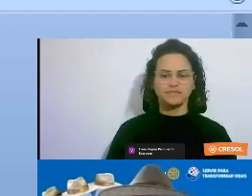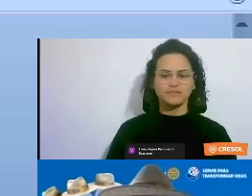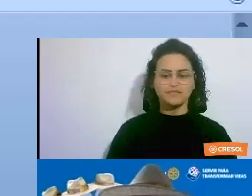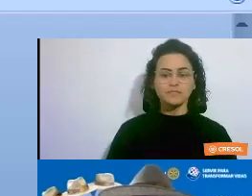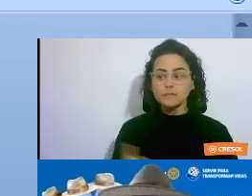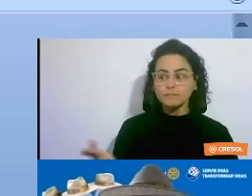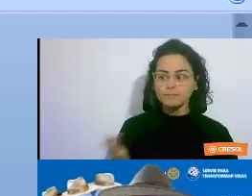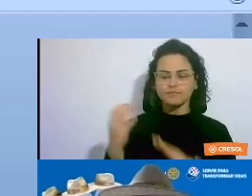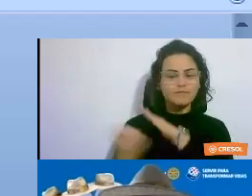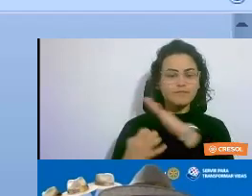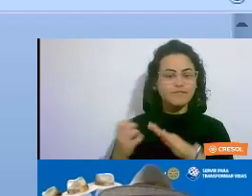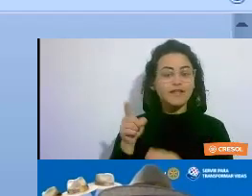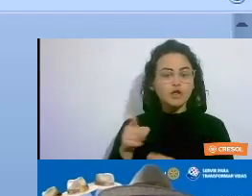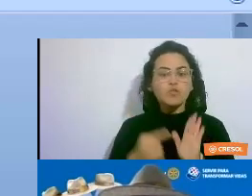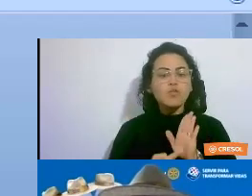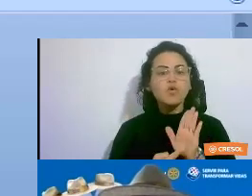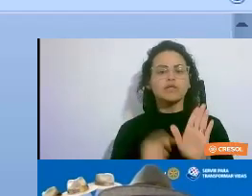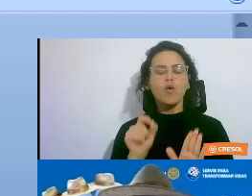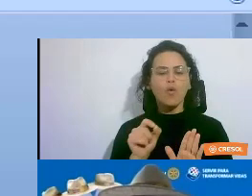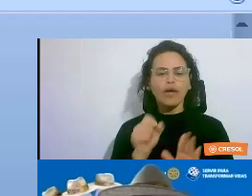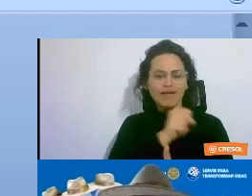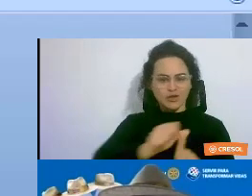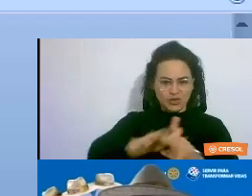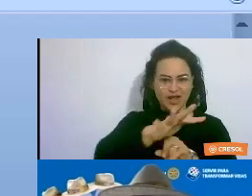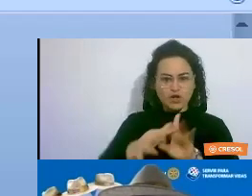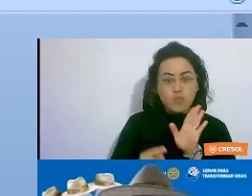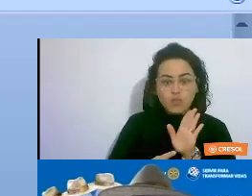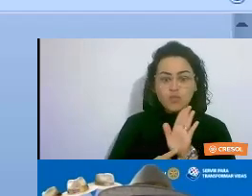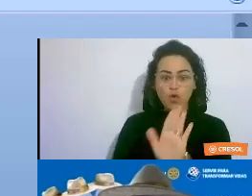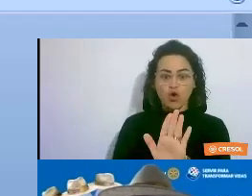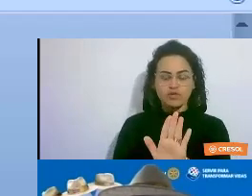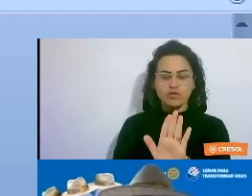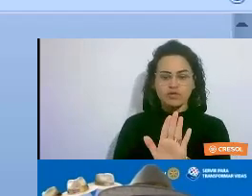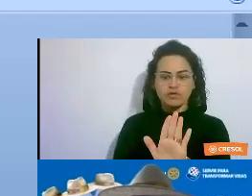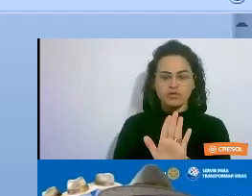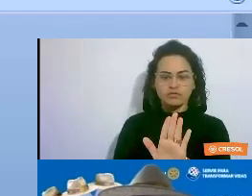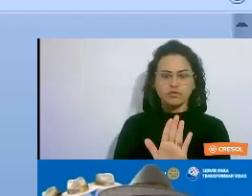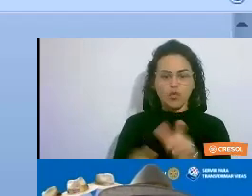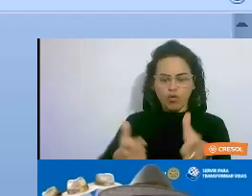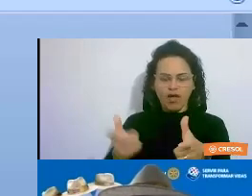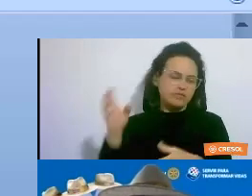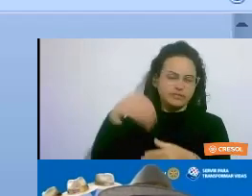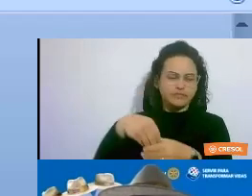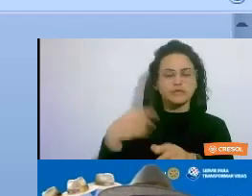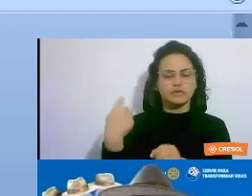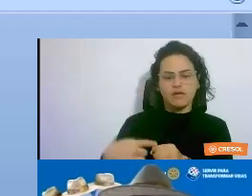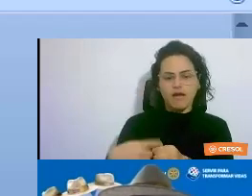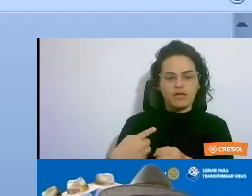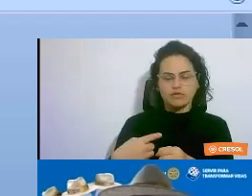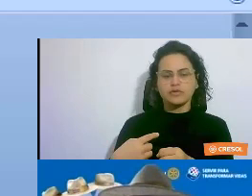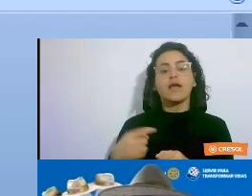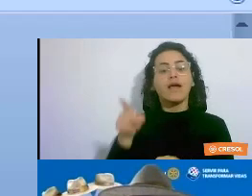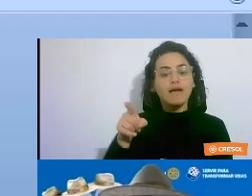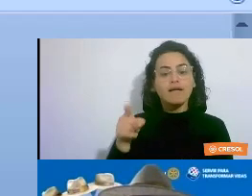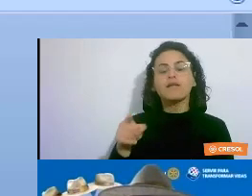mostrar à sociedade, ou seja, aonde ela está inserida, que ela tem responsabilidade social